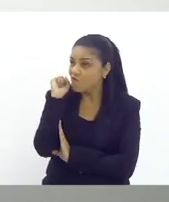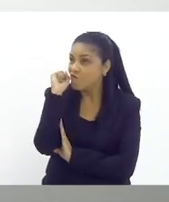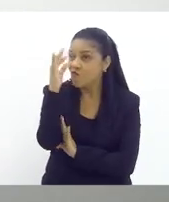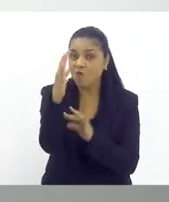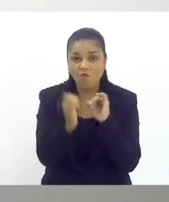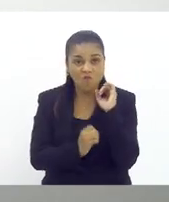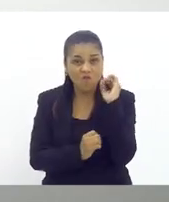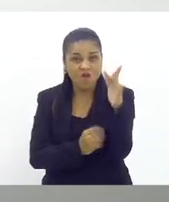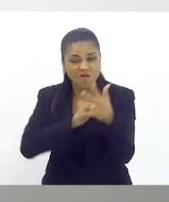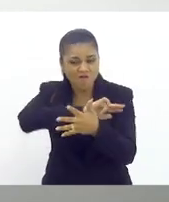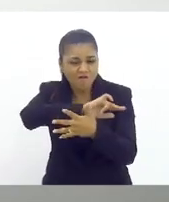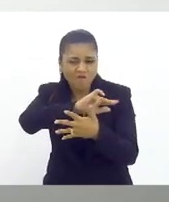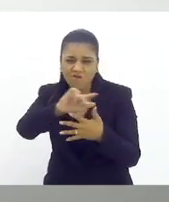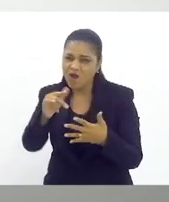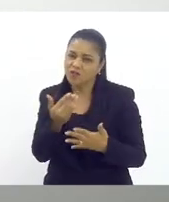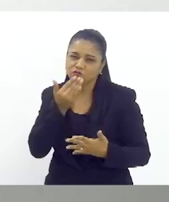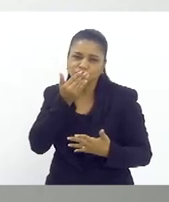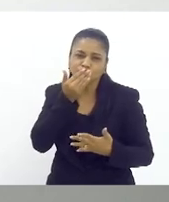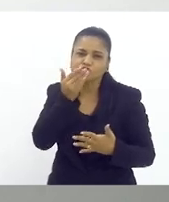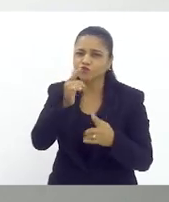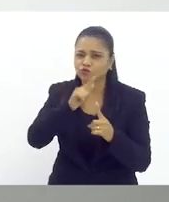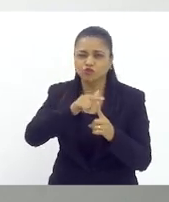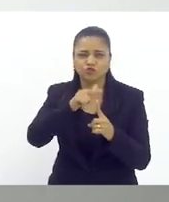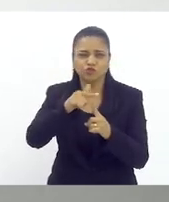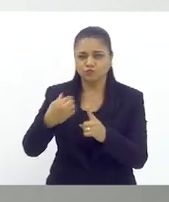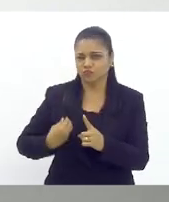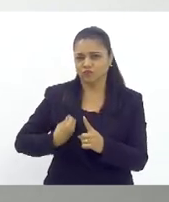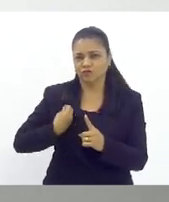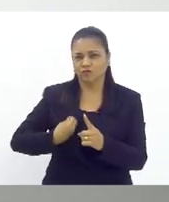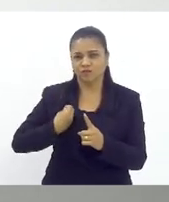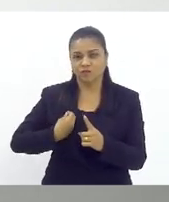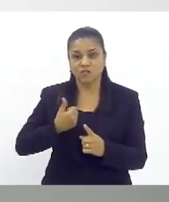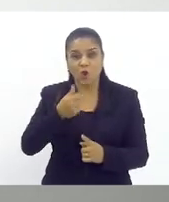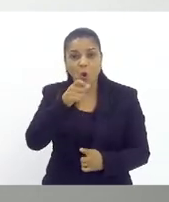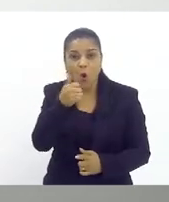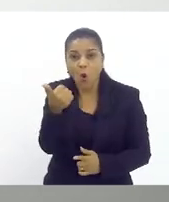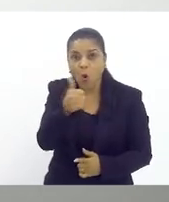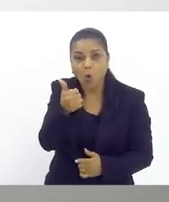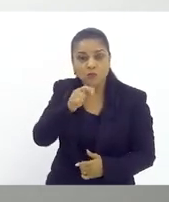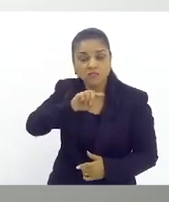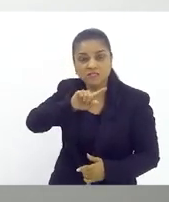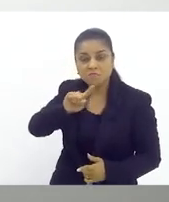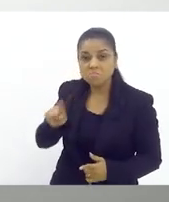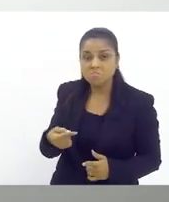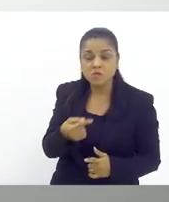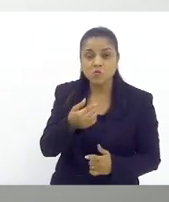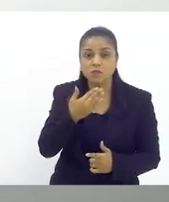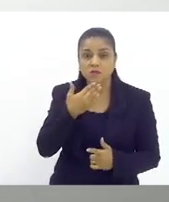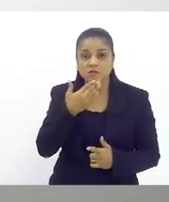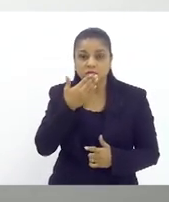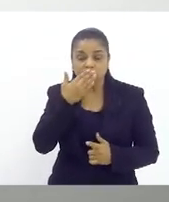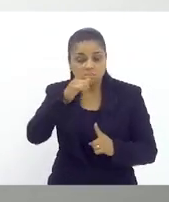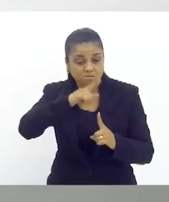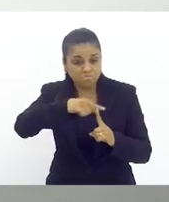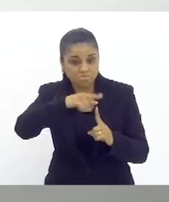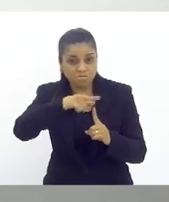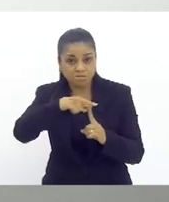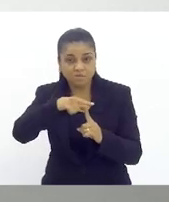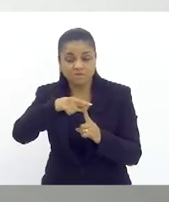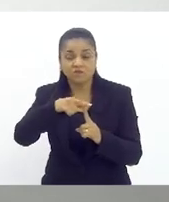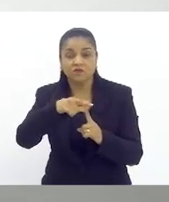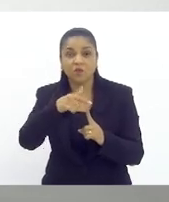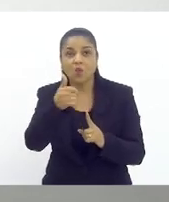de vida ou 11.500 espécies né só de árvores são 1800 e a gente trabalha